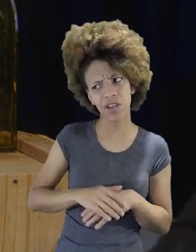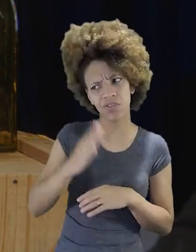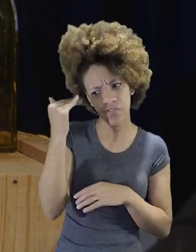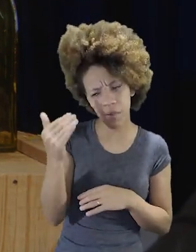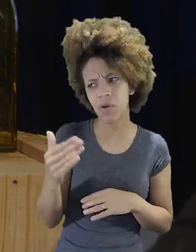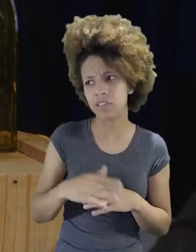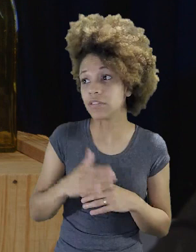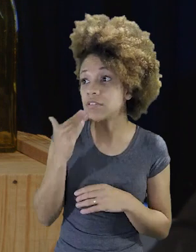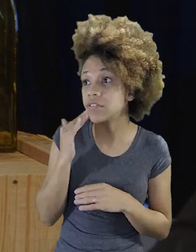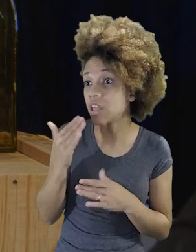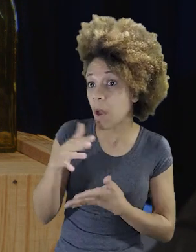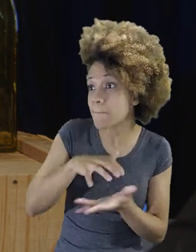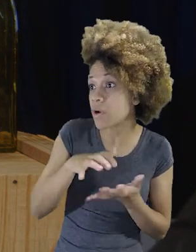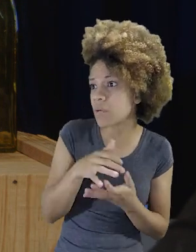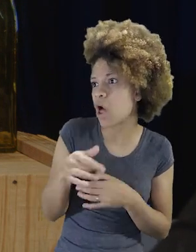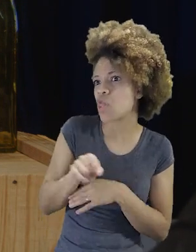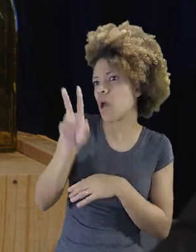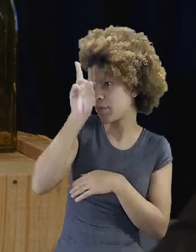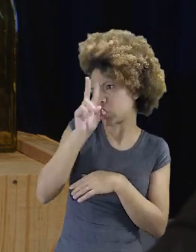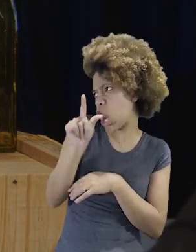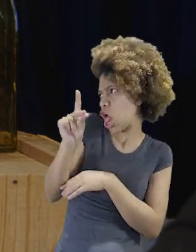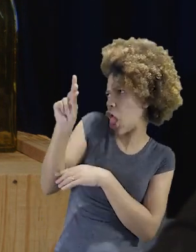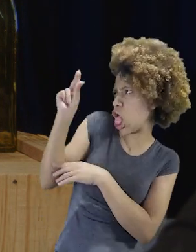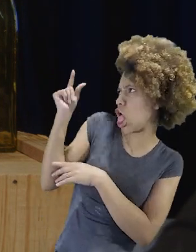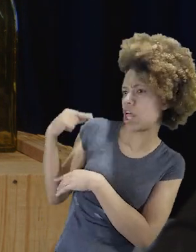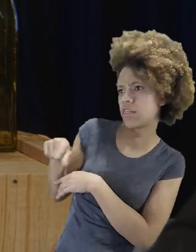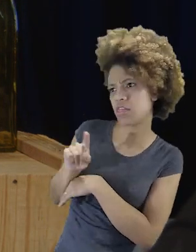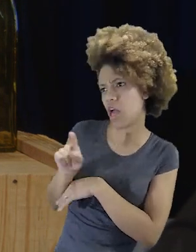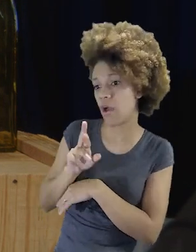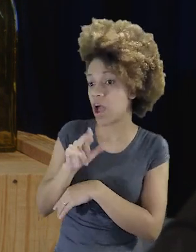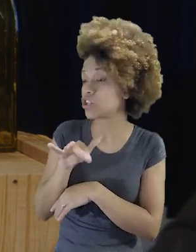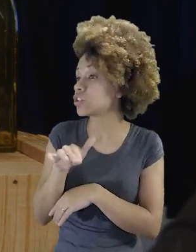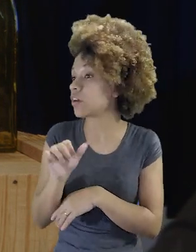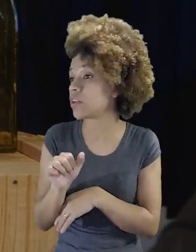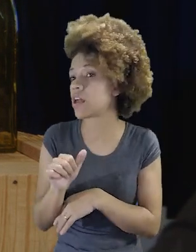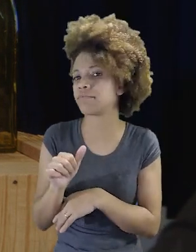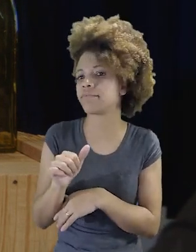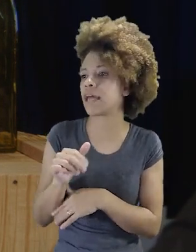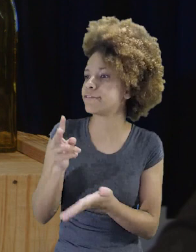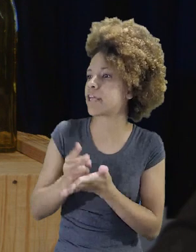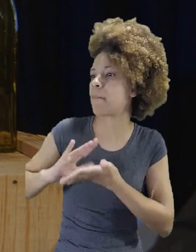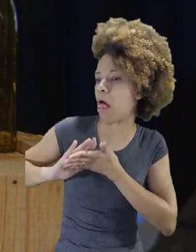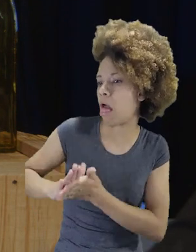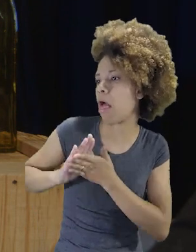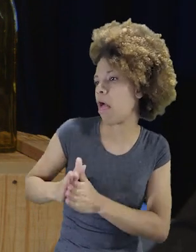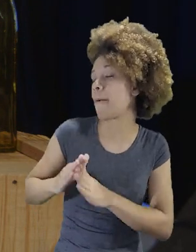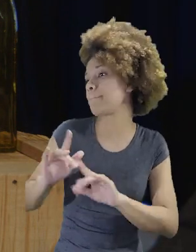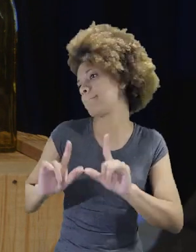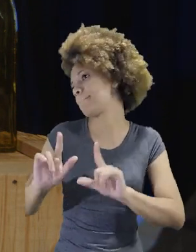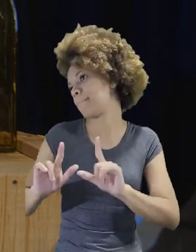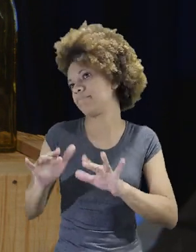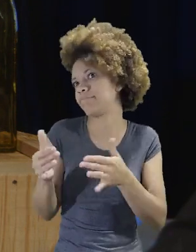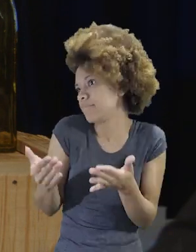antiga Racionais serem maltratados pela pela imprensa então o grupo se fechou tá ligado E aí